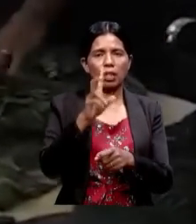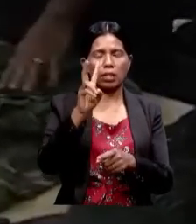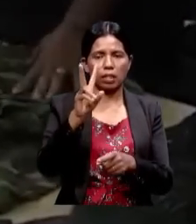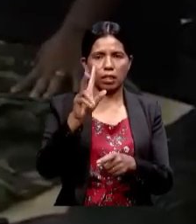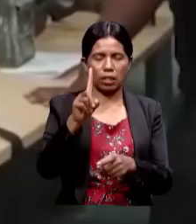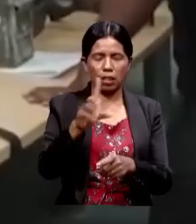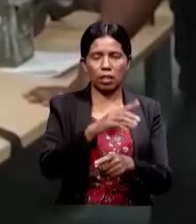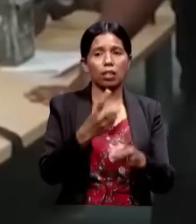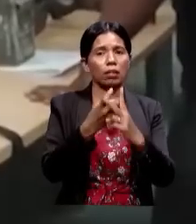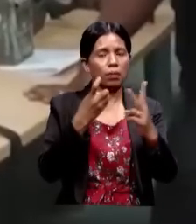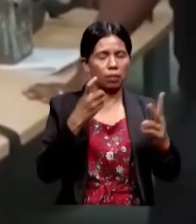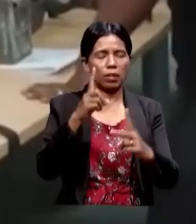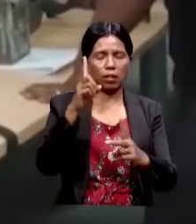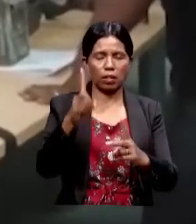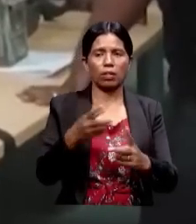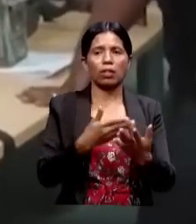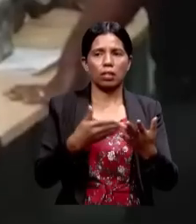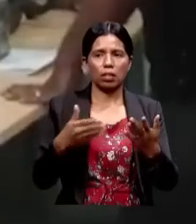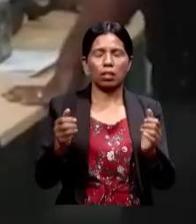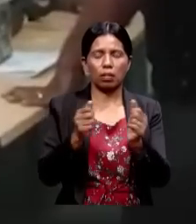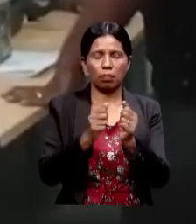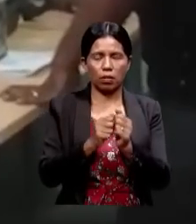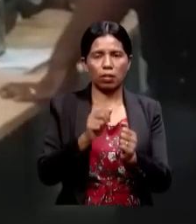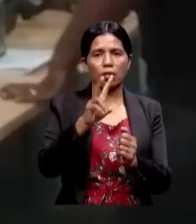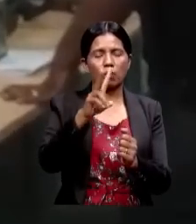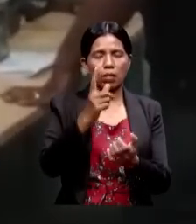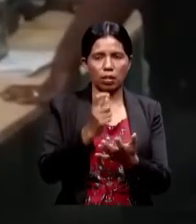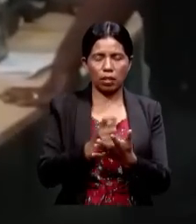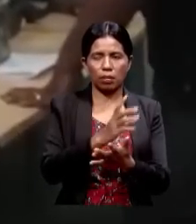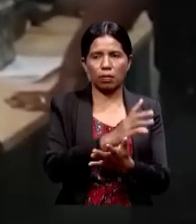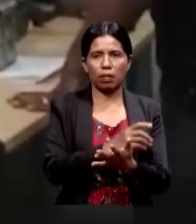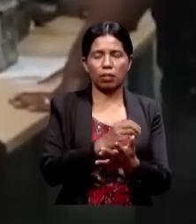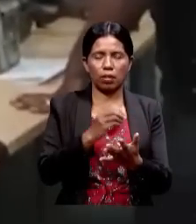kilat trama ida, ho munições rihun ruaresin nebe rai hela e